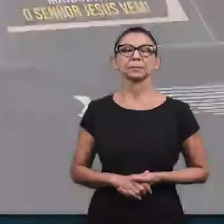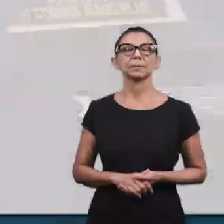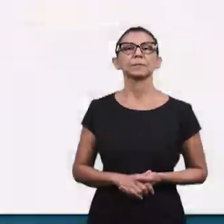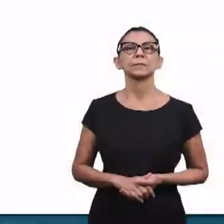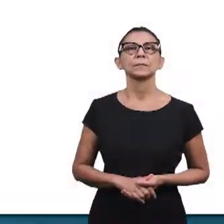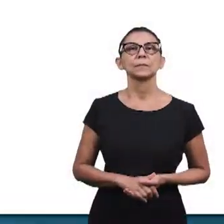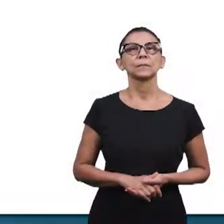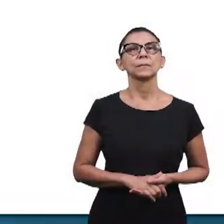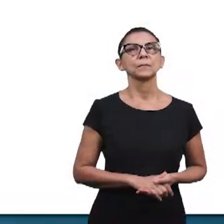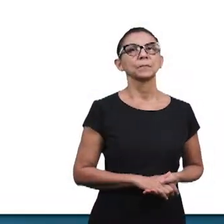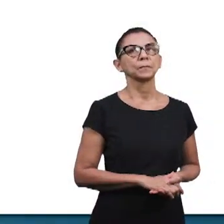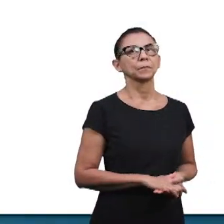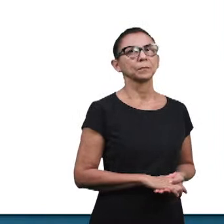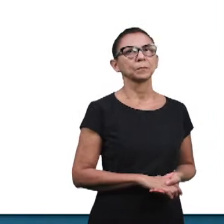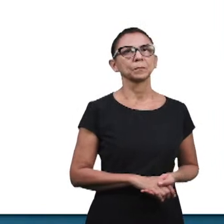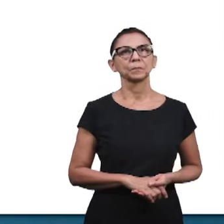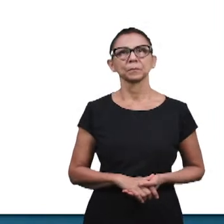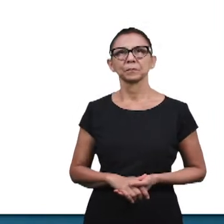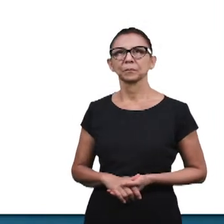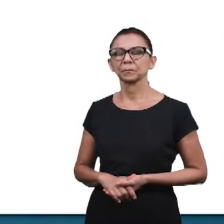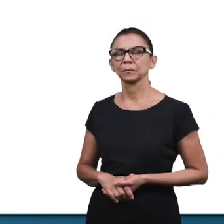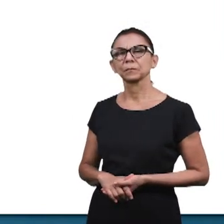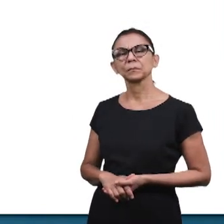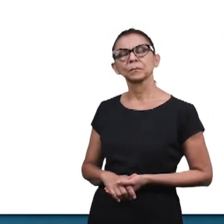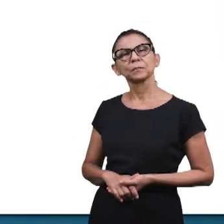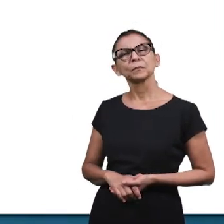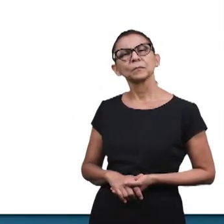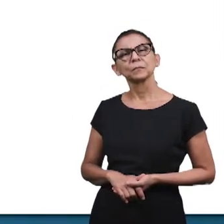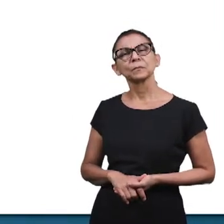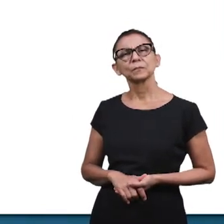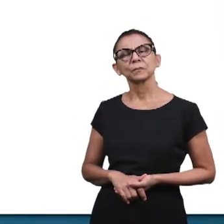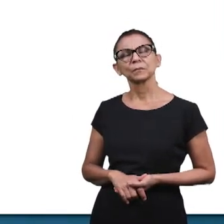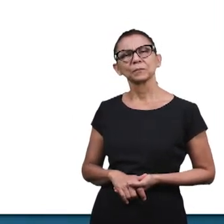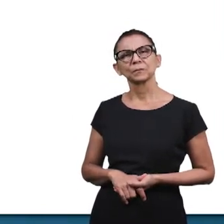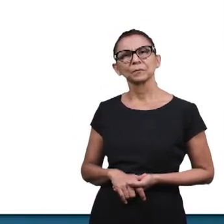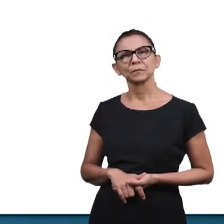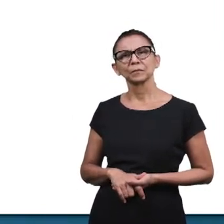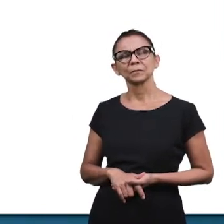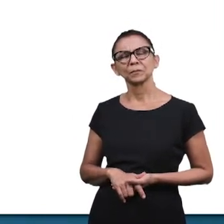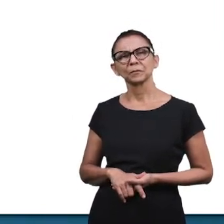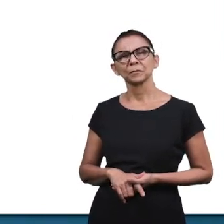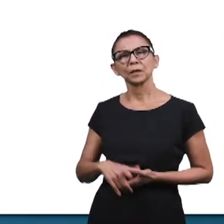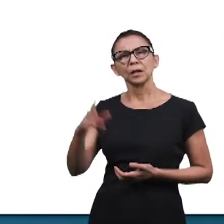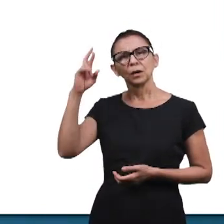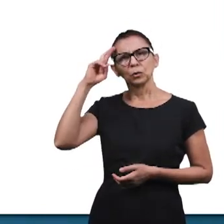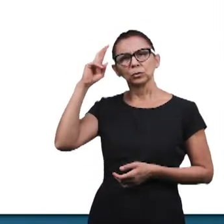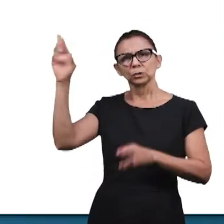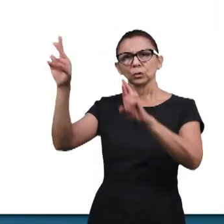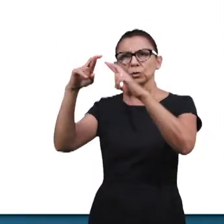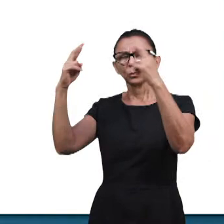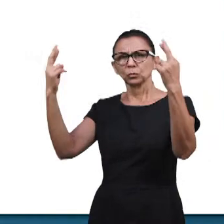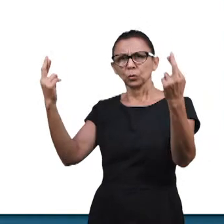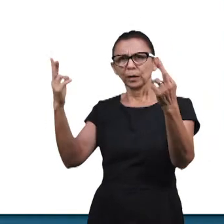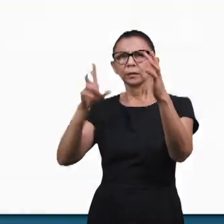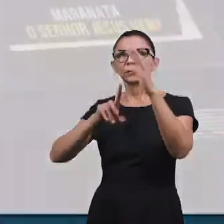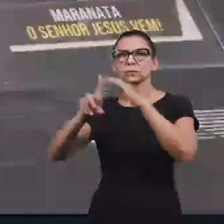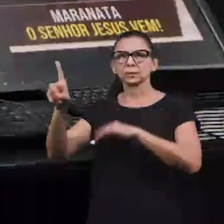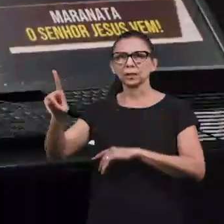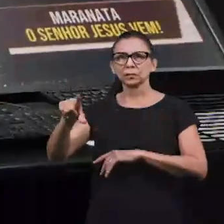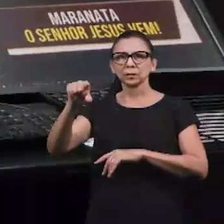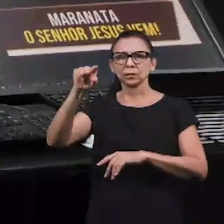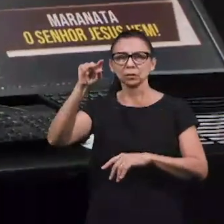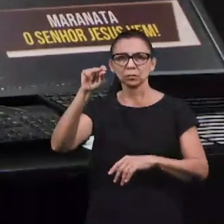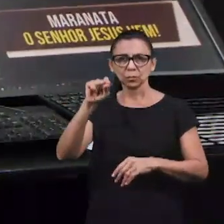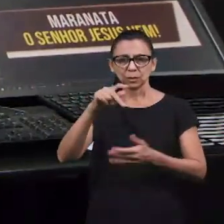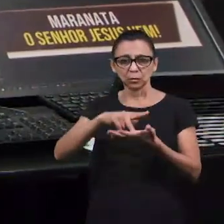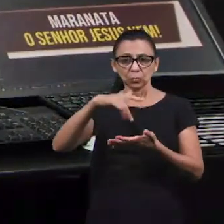assim: foi o Senhor do reino dos céus quem escolheu o tesouro num campo? Sim? Vamos